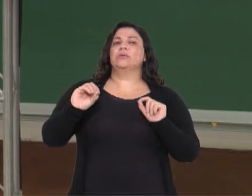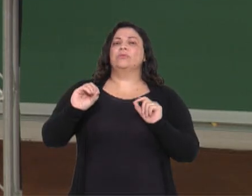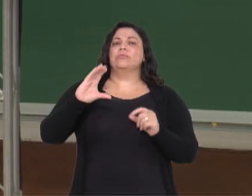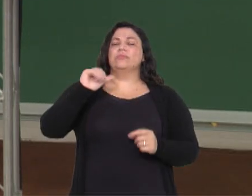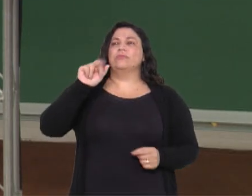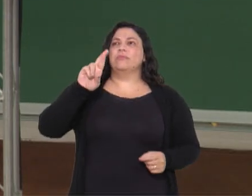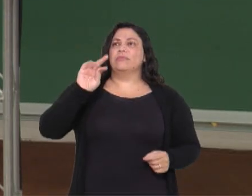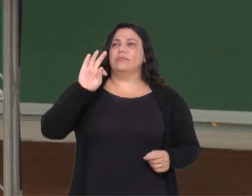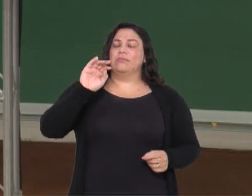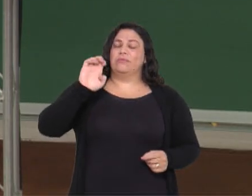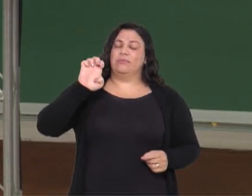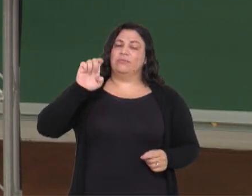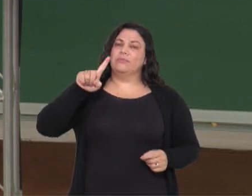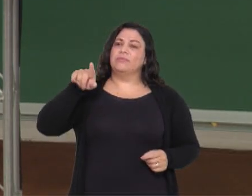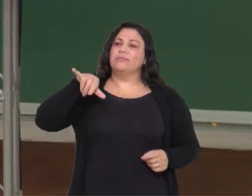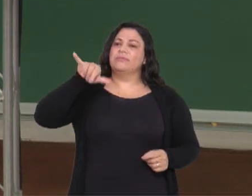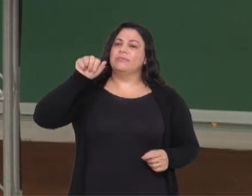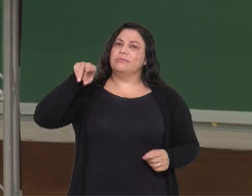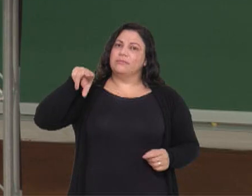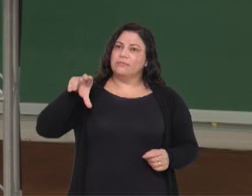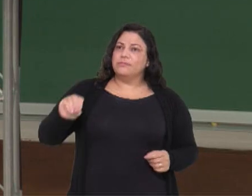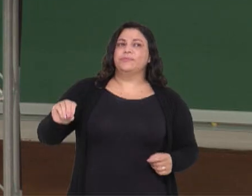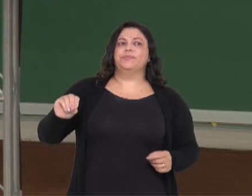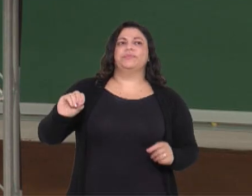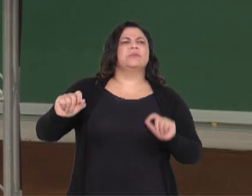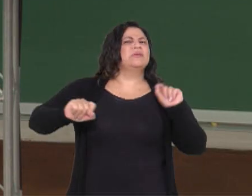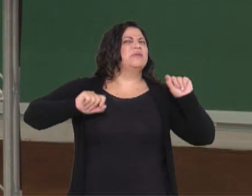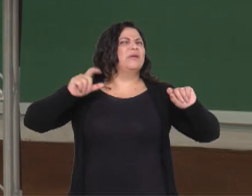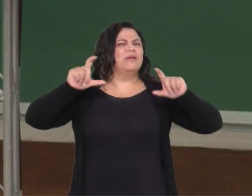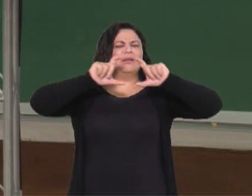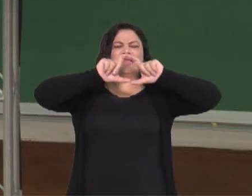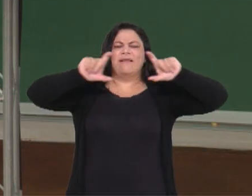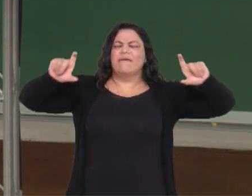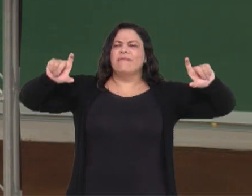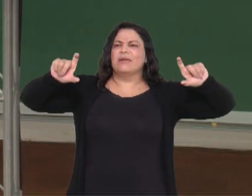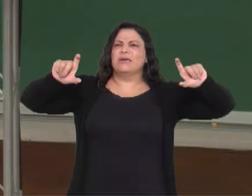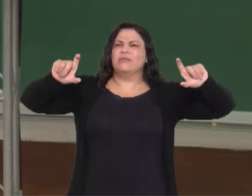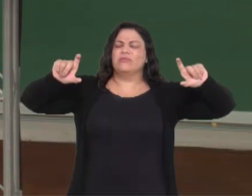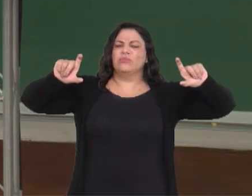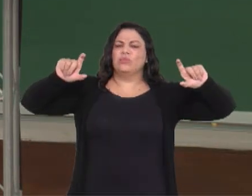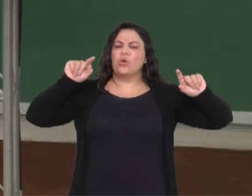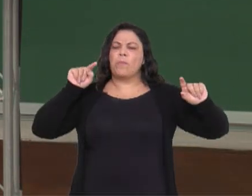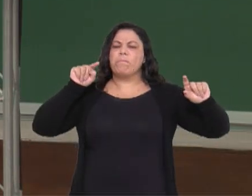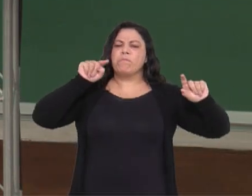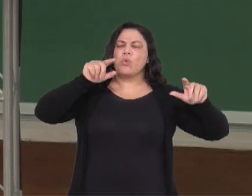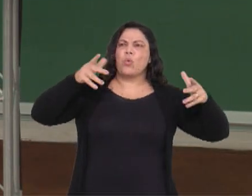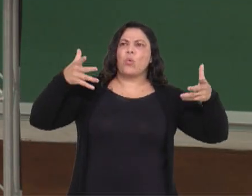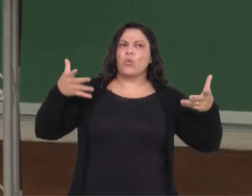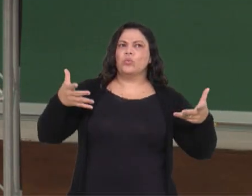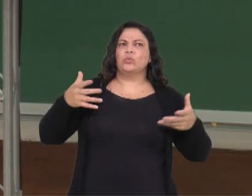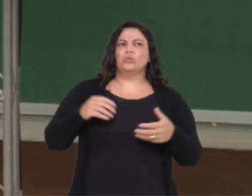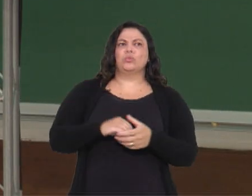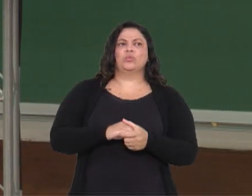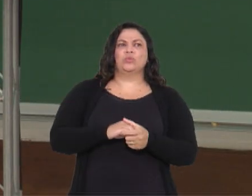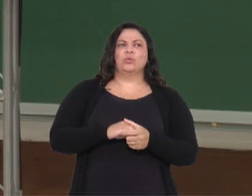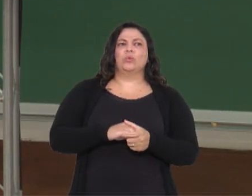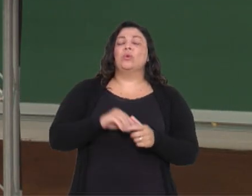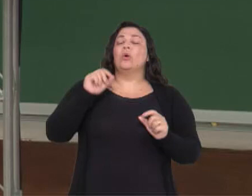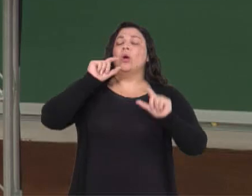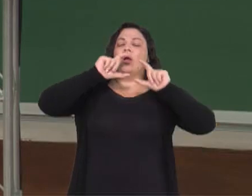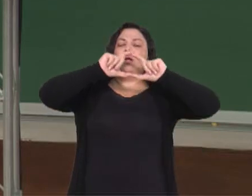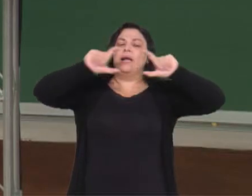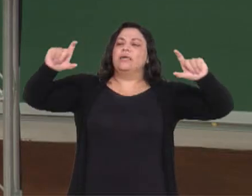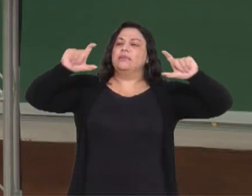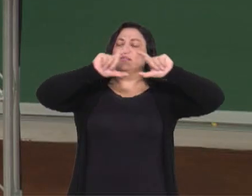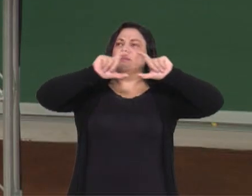zero? Zero. Professor, o que você está me falando, então, é que a equação do centro, do ponto central do plano cartesiano, sim, esta equação representa o